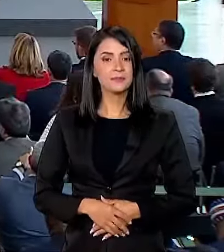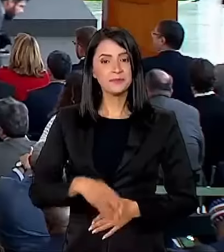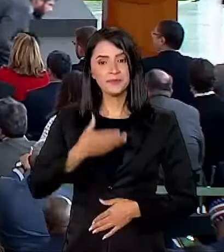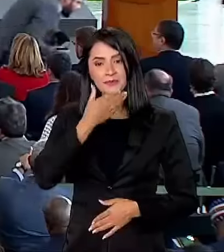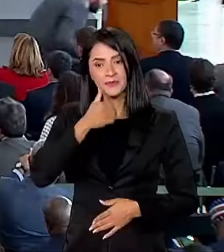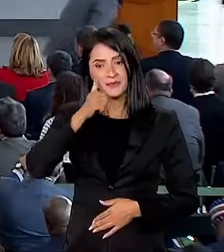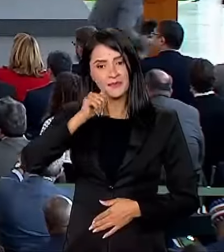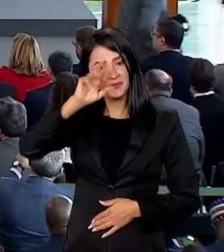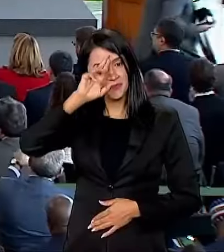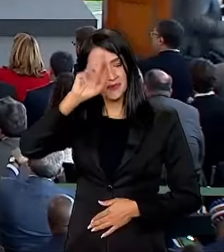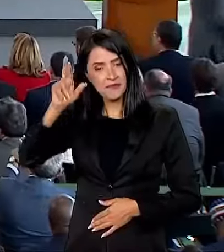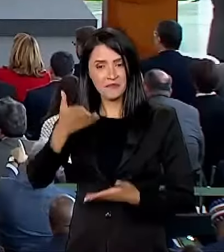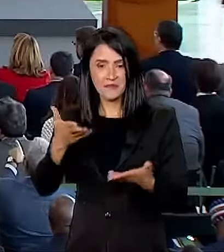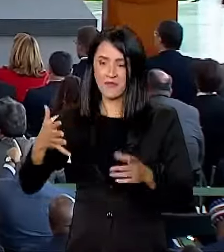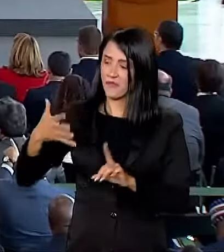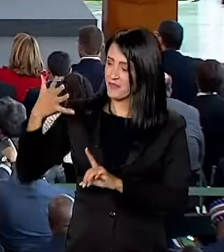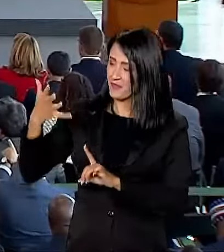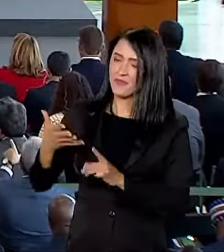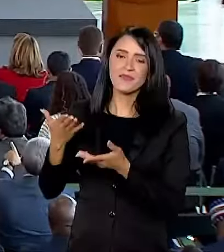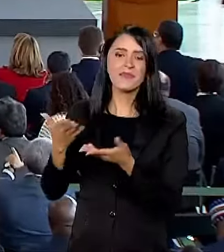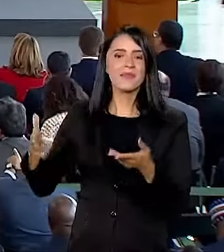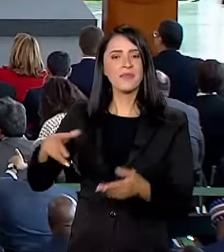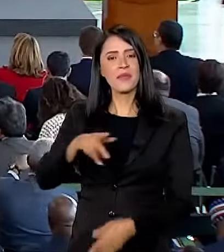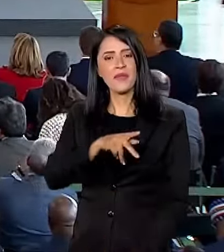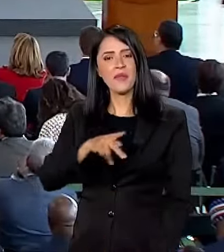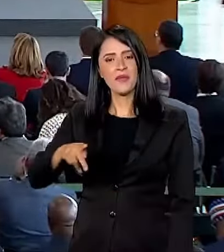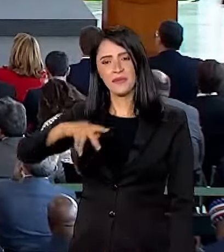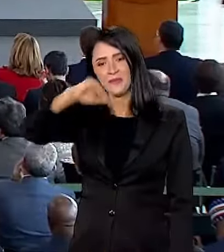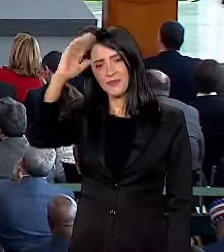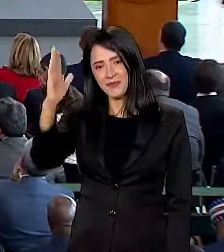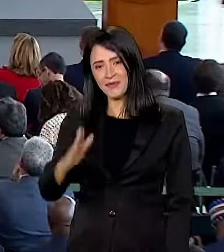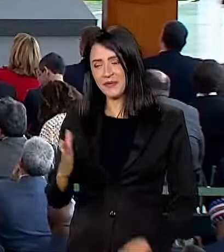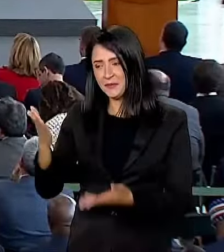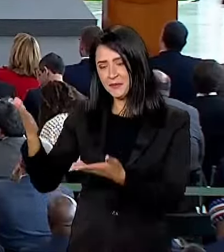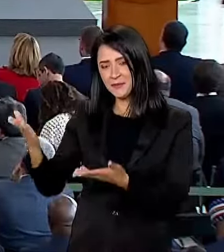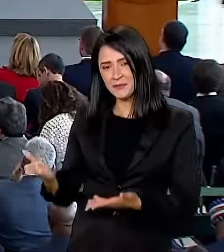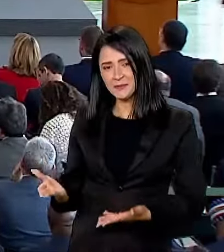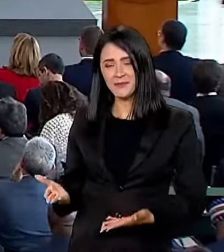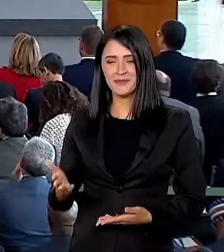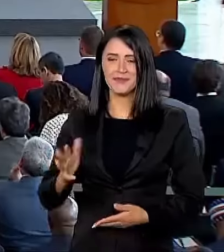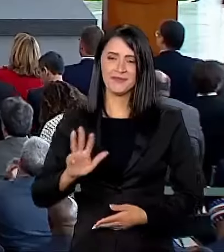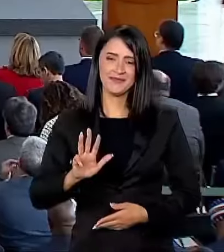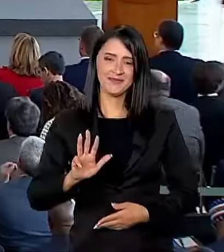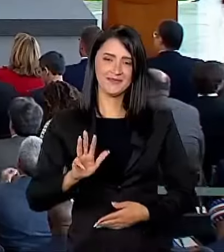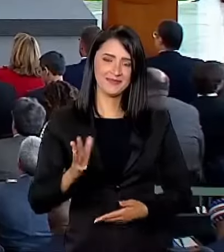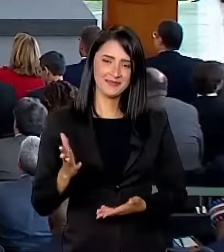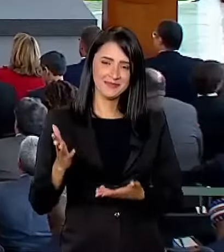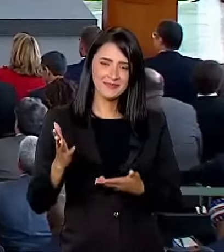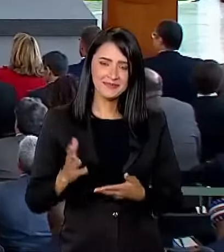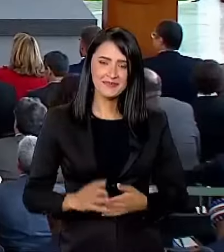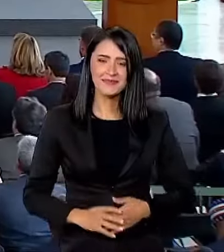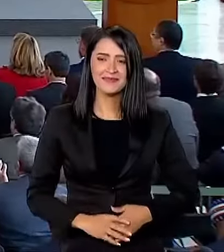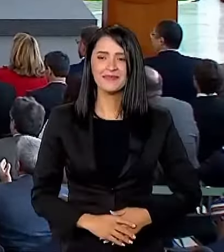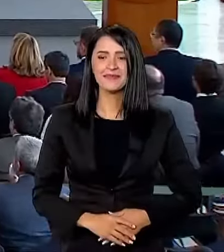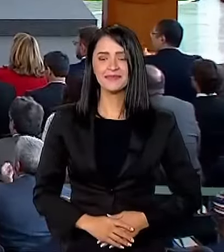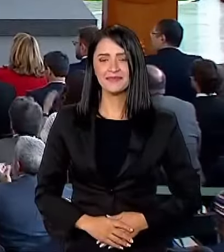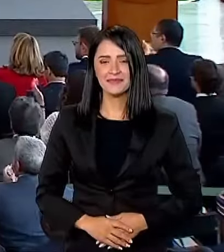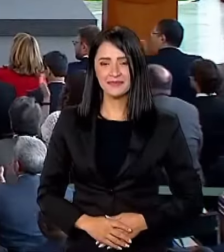Senhoras e senhores, com a palavra, o presidente da República, Luiz Inácio Lula da